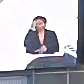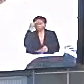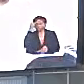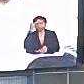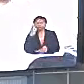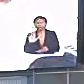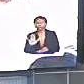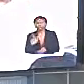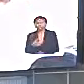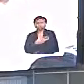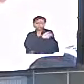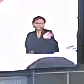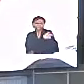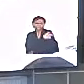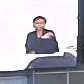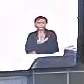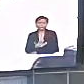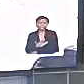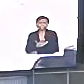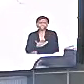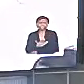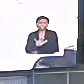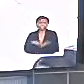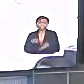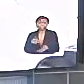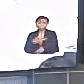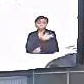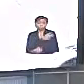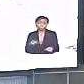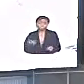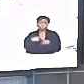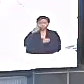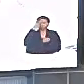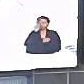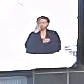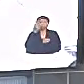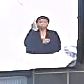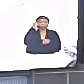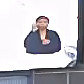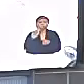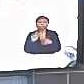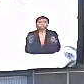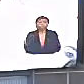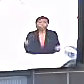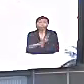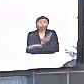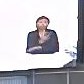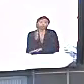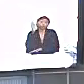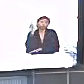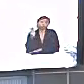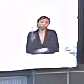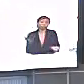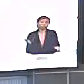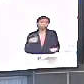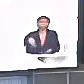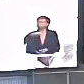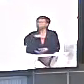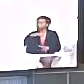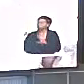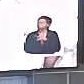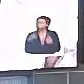tomei uma penicilina fiquei cega na hora então a gente não sabe que hora que vai ficar C que hora vai ficar alejado não sabe então vamos todo mundo olhar